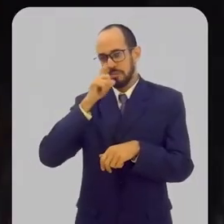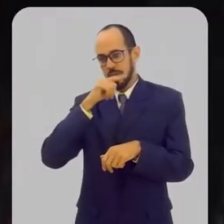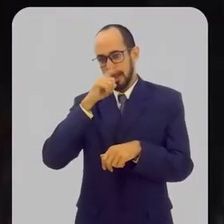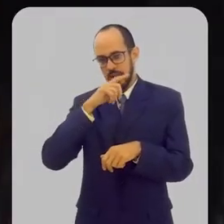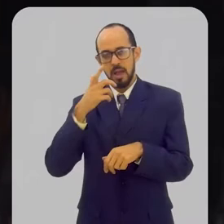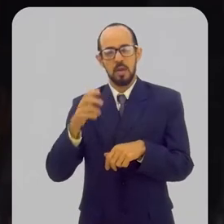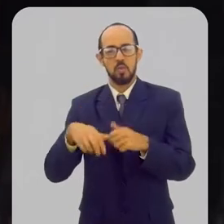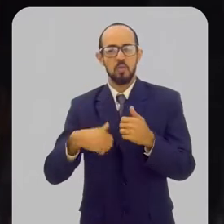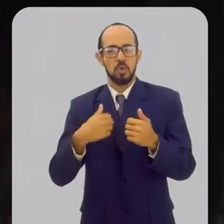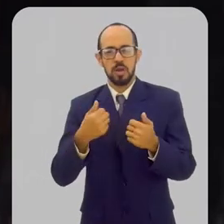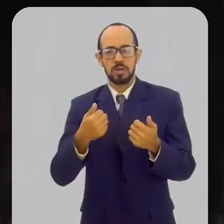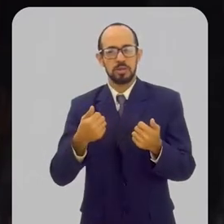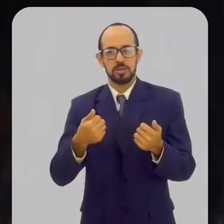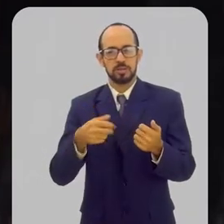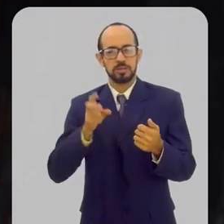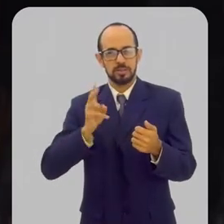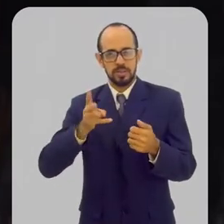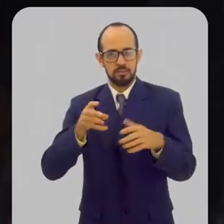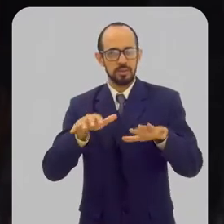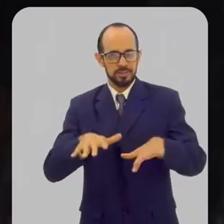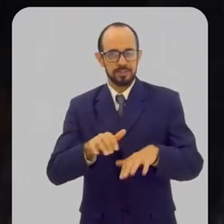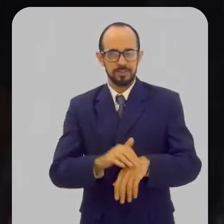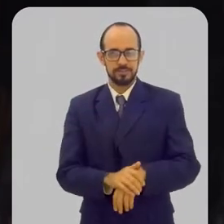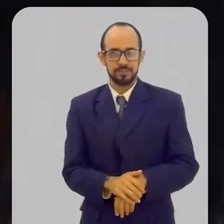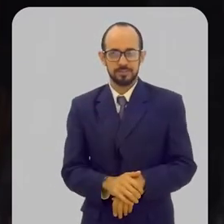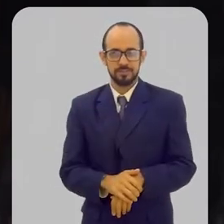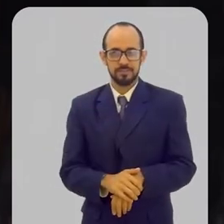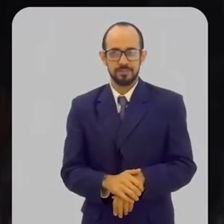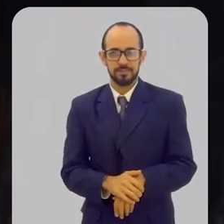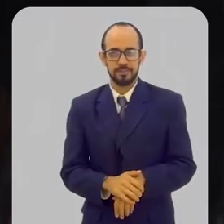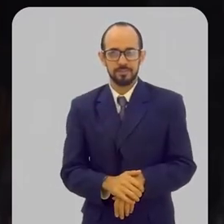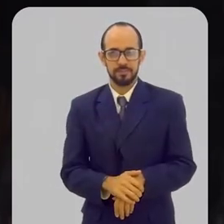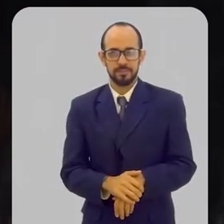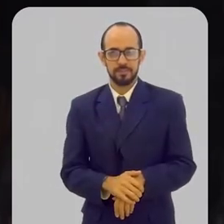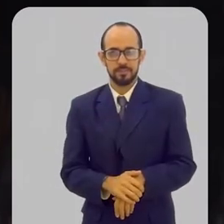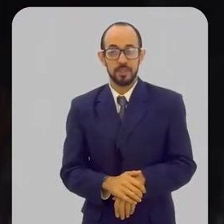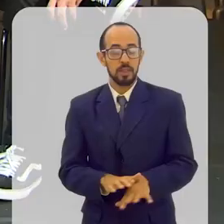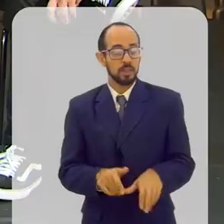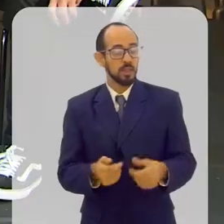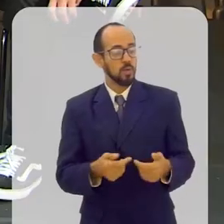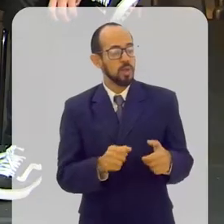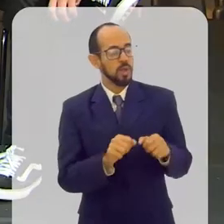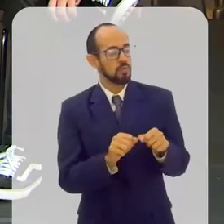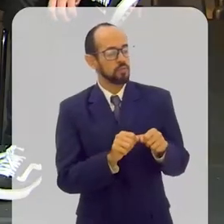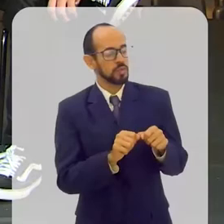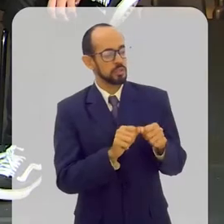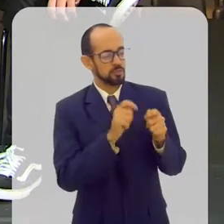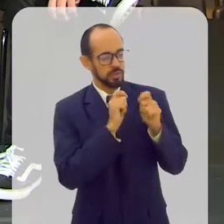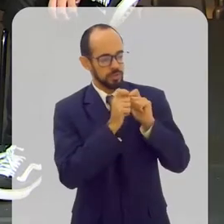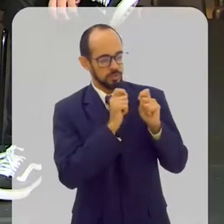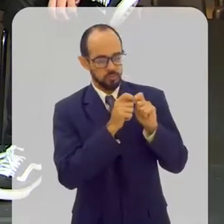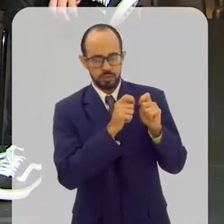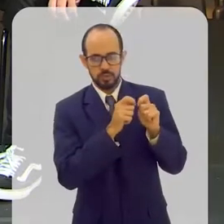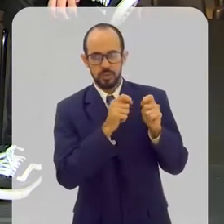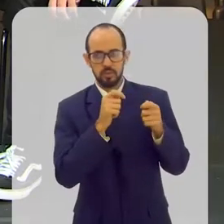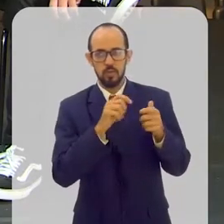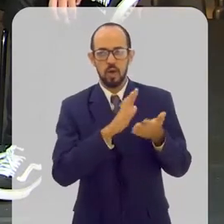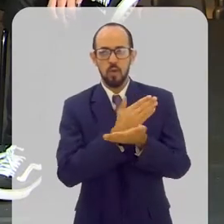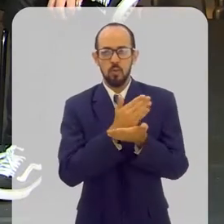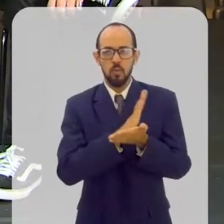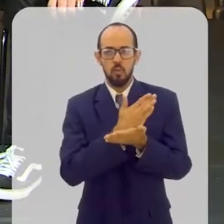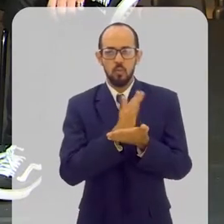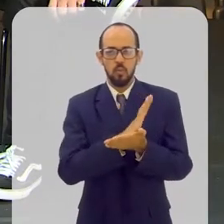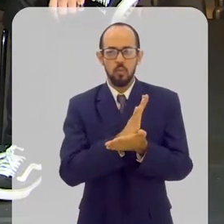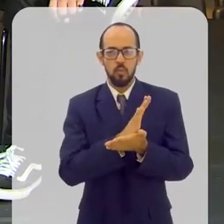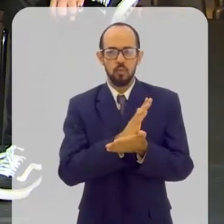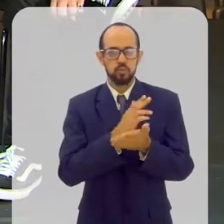uma aguinha. Sempre assim. Vem comigo. Eu fiz uma matéria com alguns artistas que